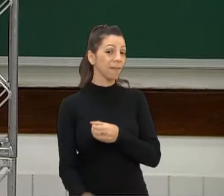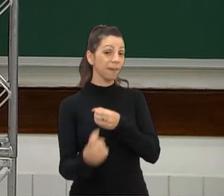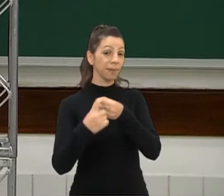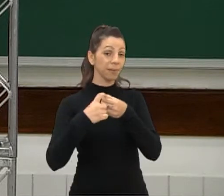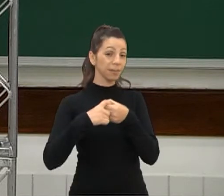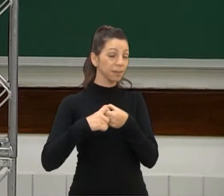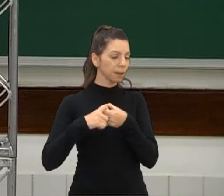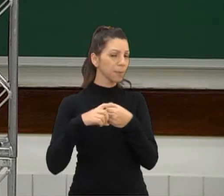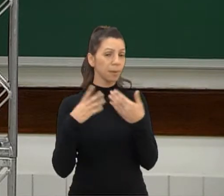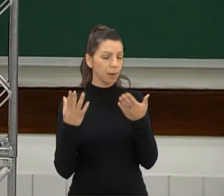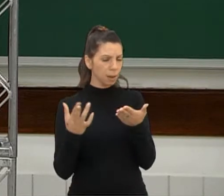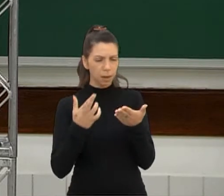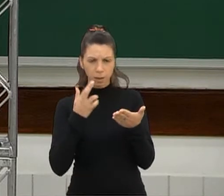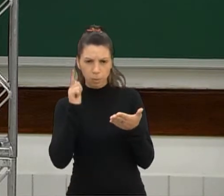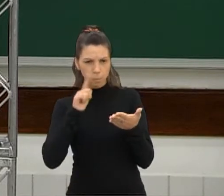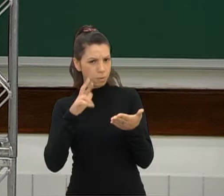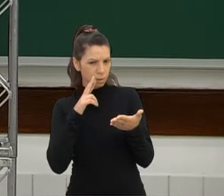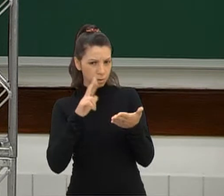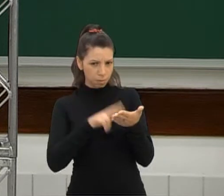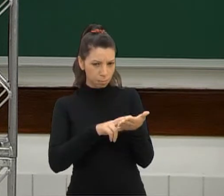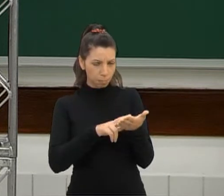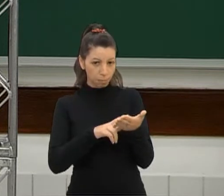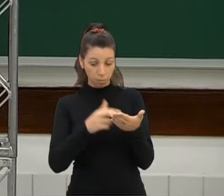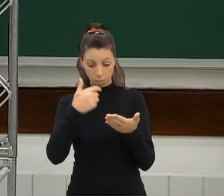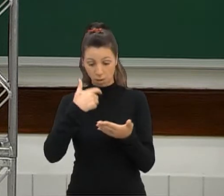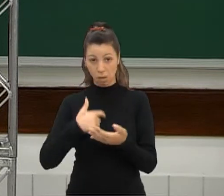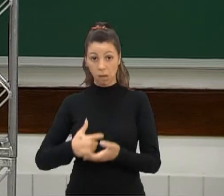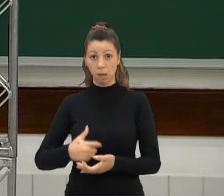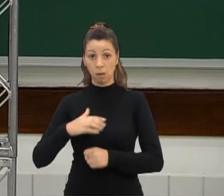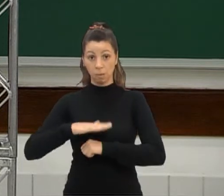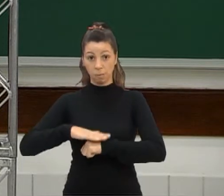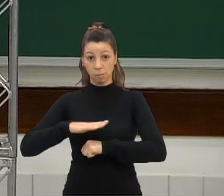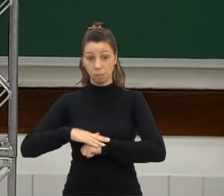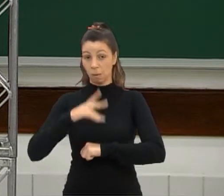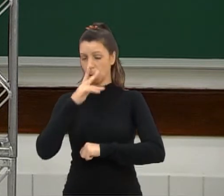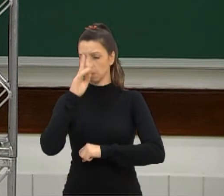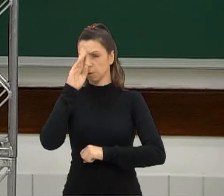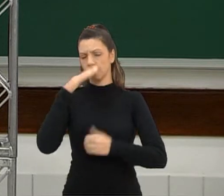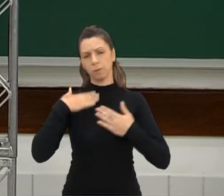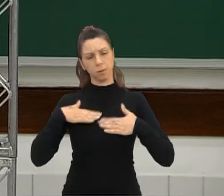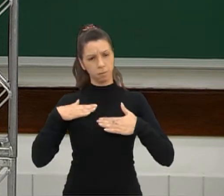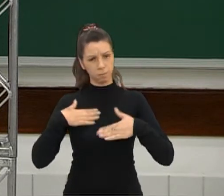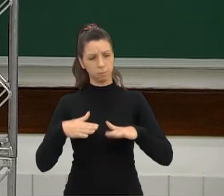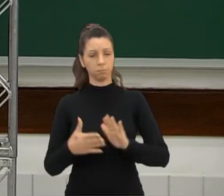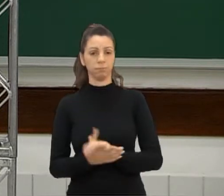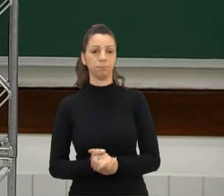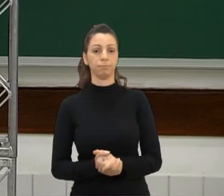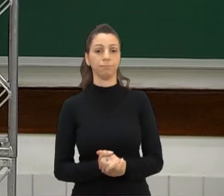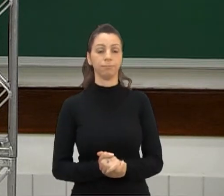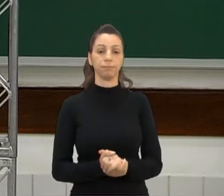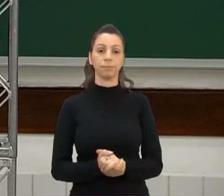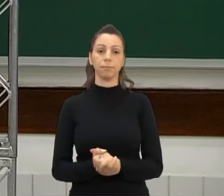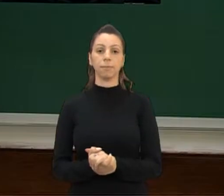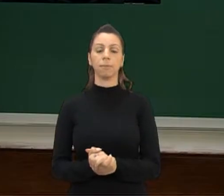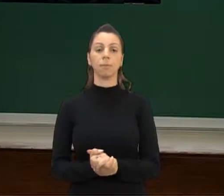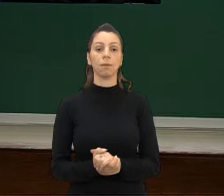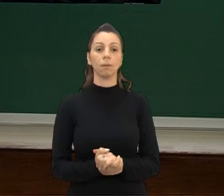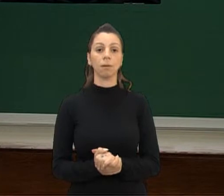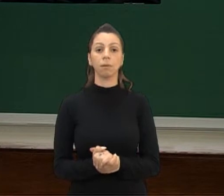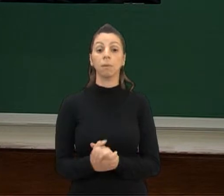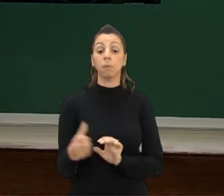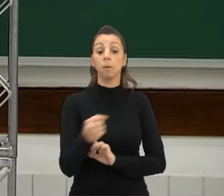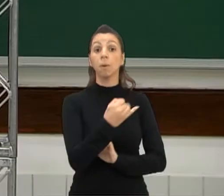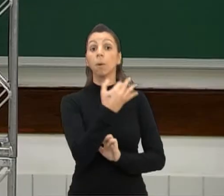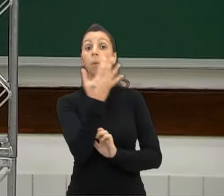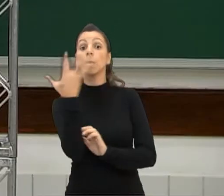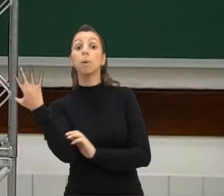Como foi? Eu acho que foi tranquilo, né? Pensemos juntos, então. Quantas pessoas conversam